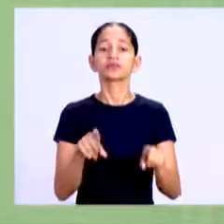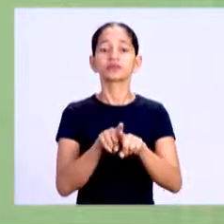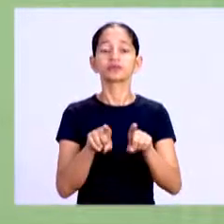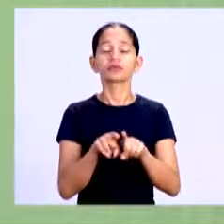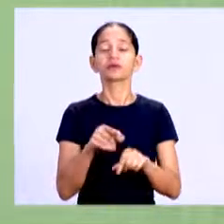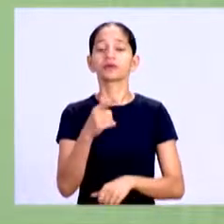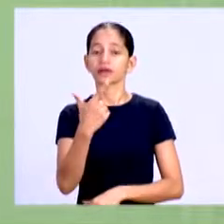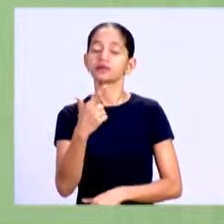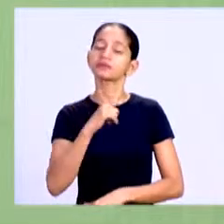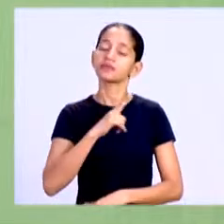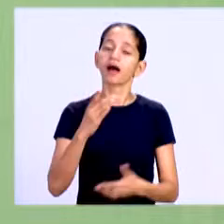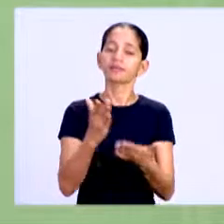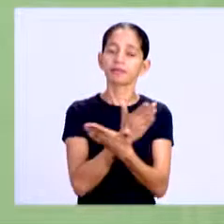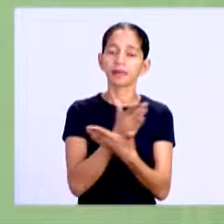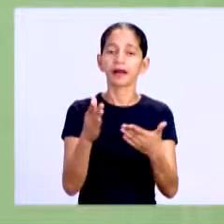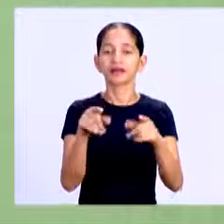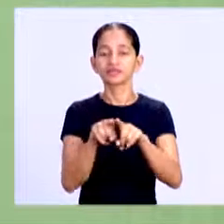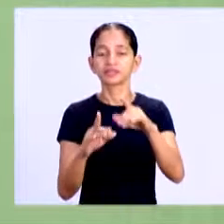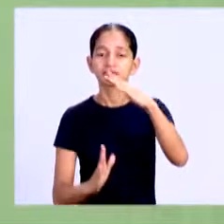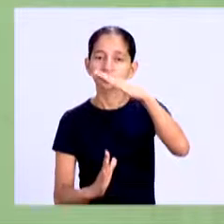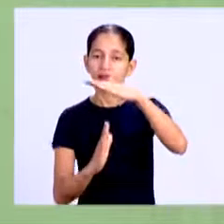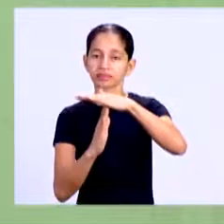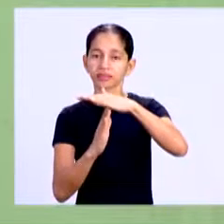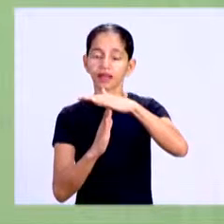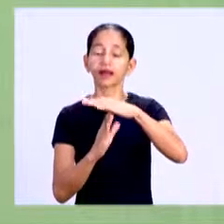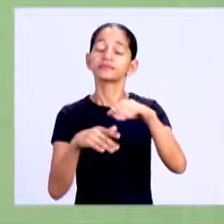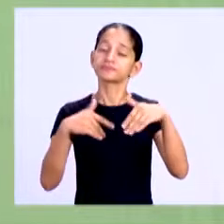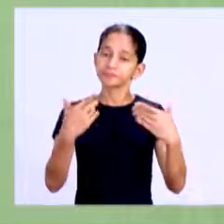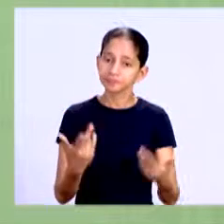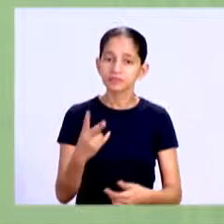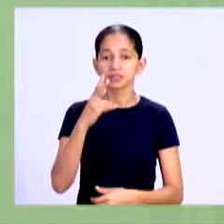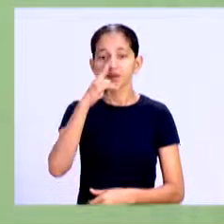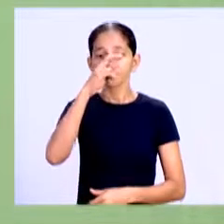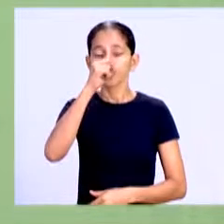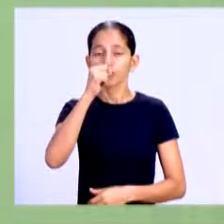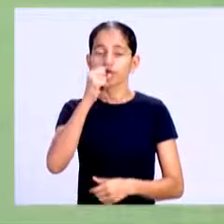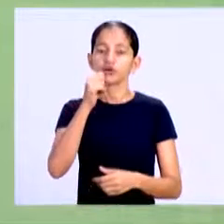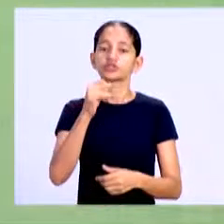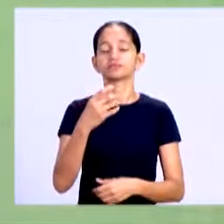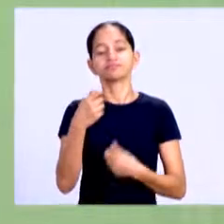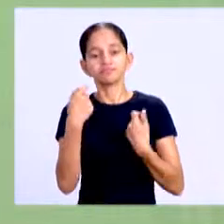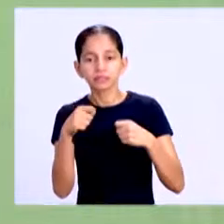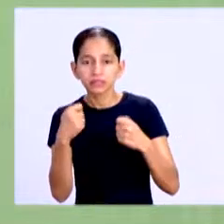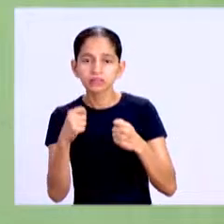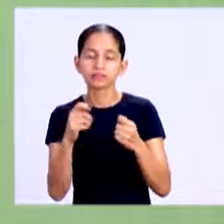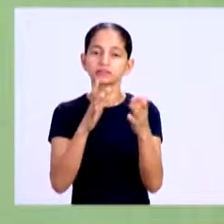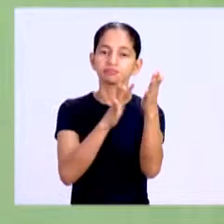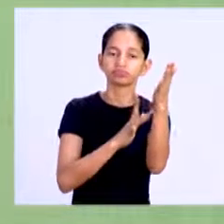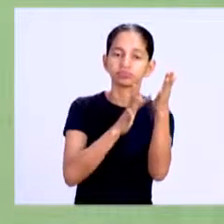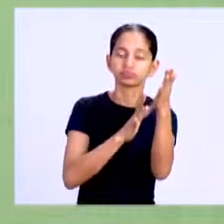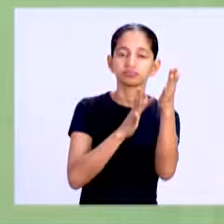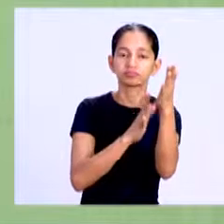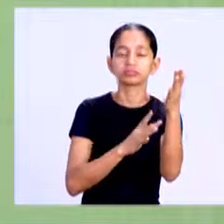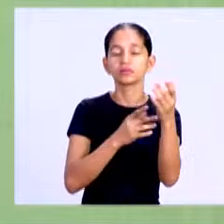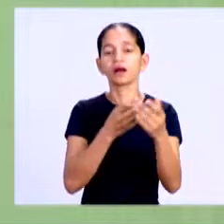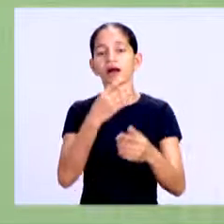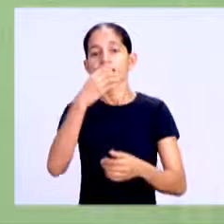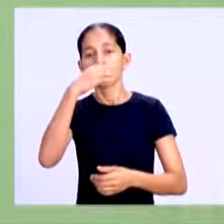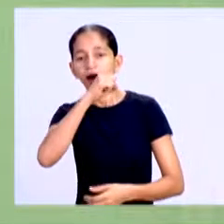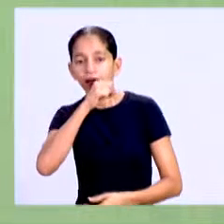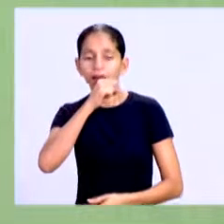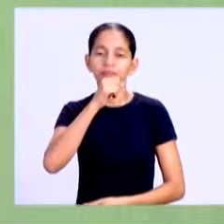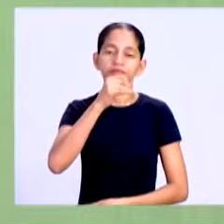Existe um limite em que essa força ela é suficiente para que o sangue chegue a todos os órgãos